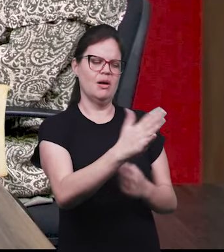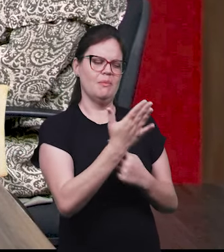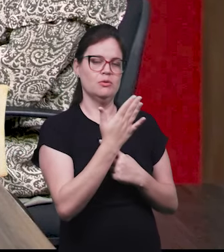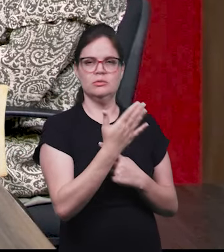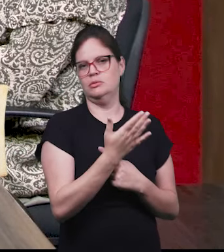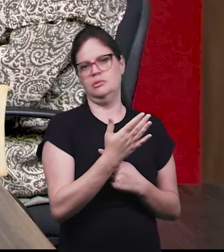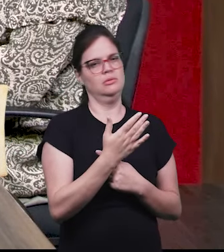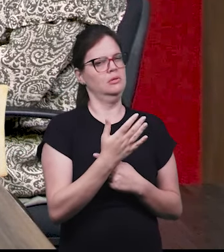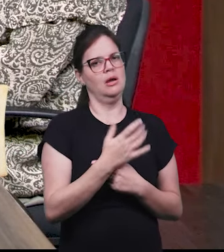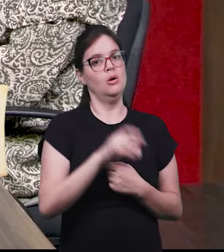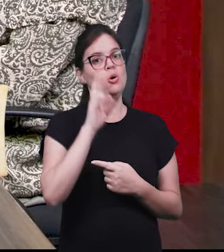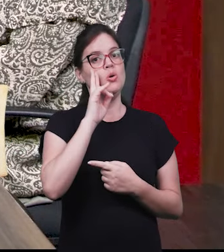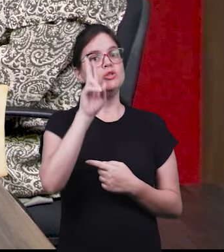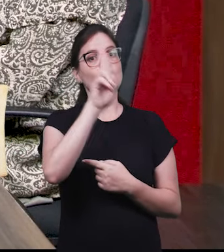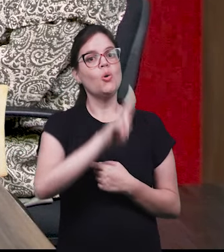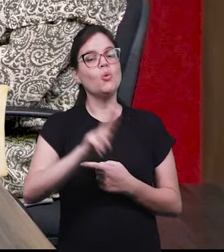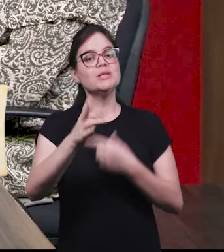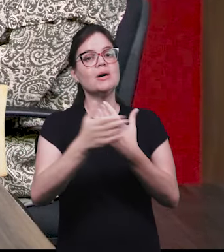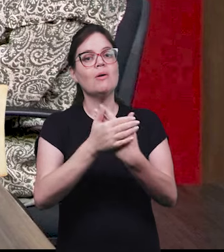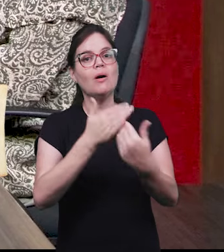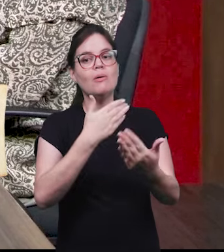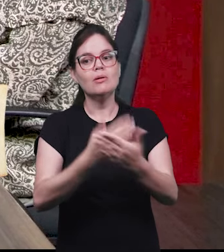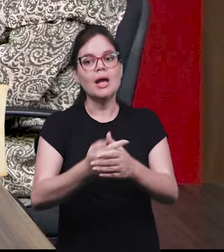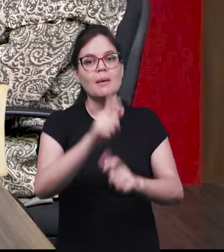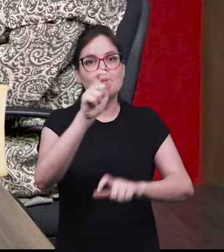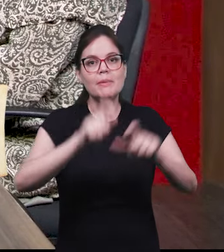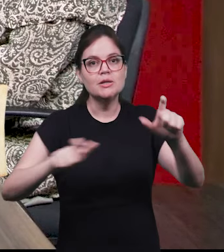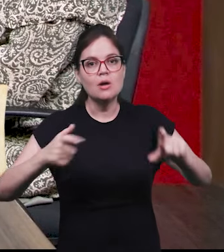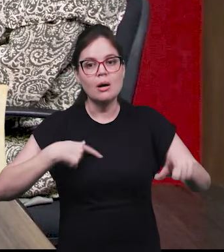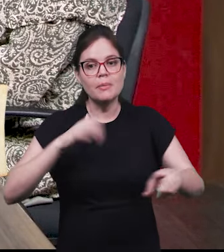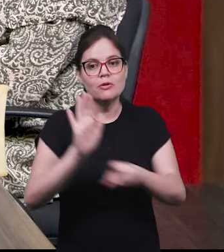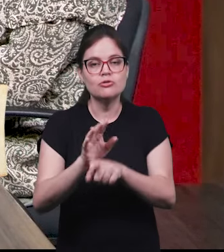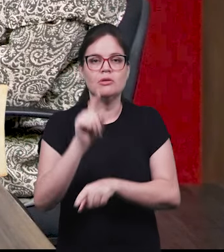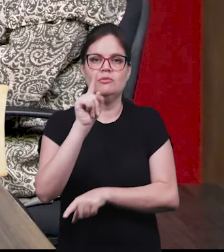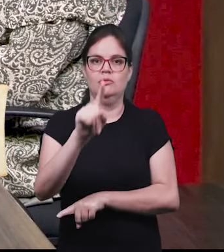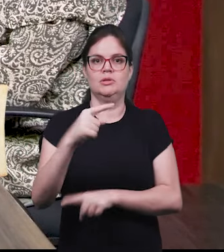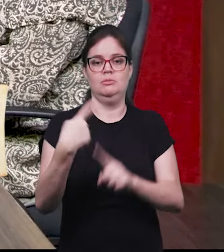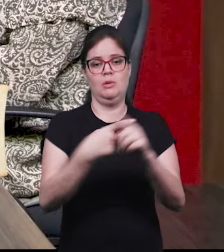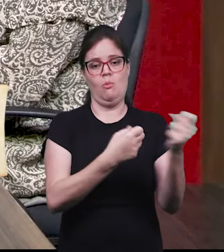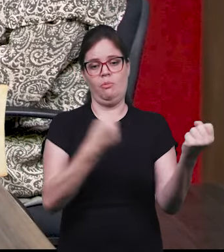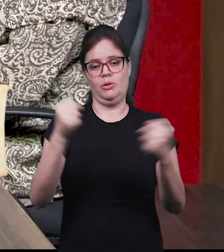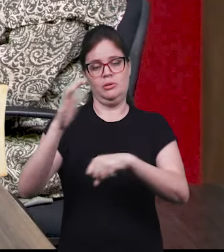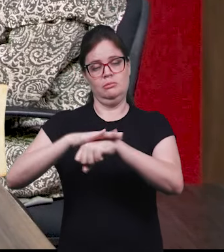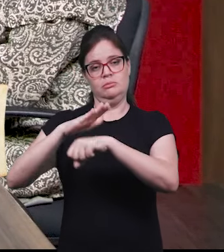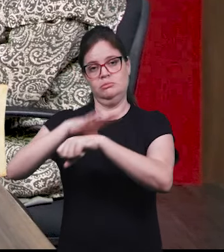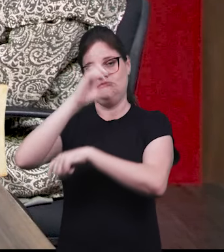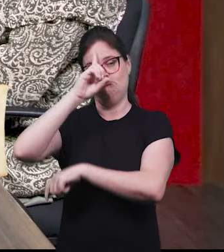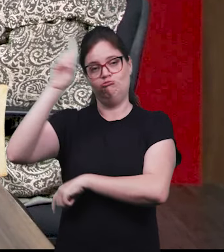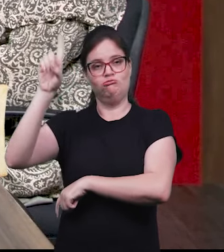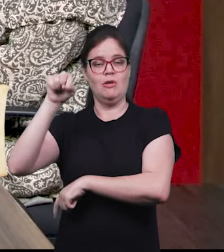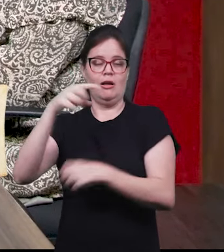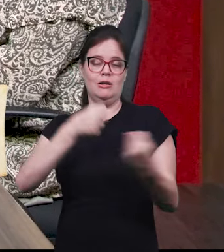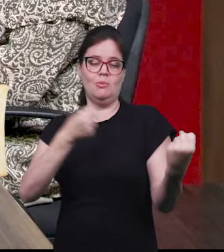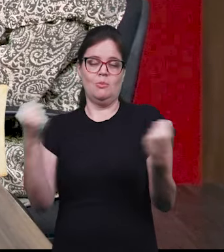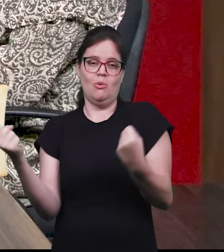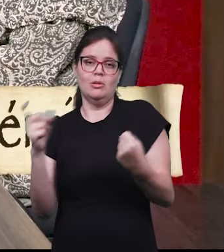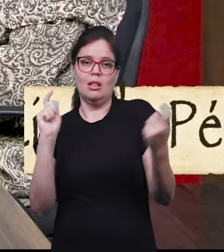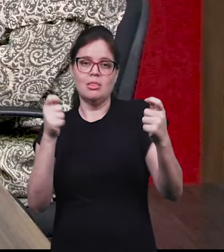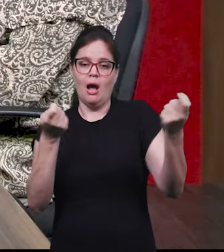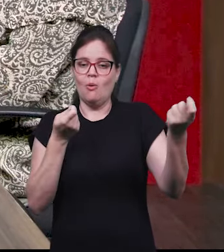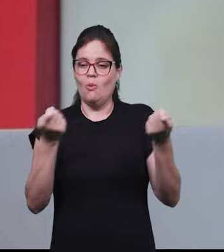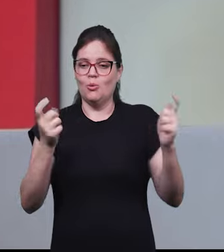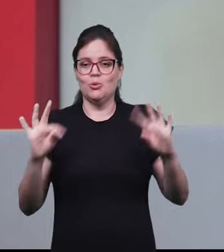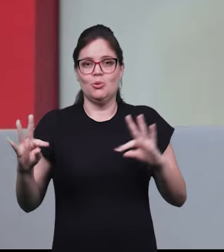que é não sei o quê. Não, você usa o que ele quer para socorrer o servo dele. Porque o poder está na mão dele, o domínio está na mão do